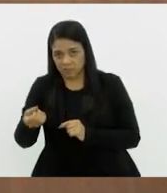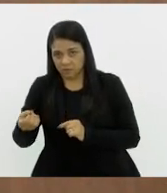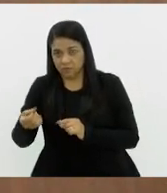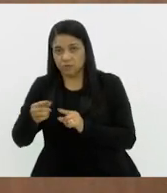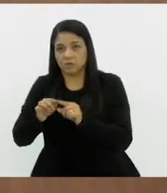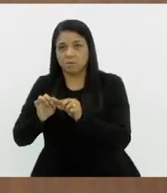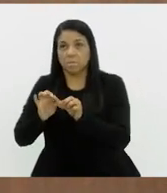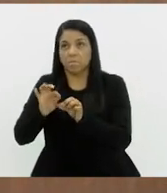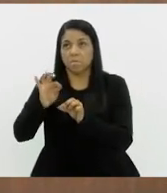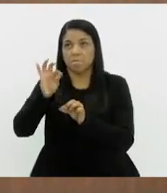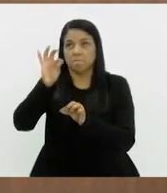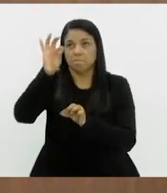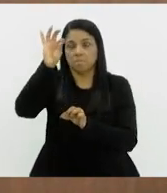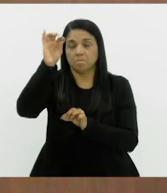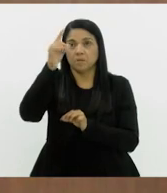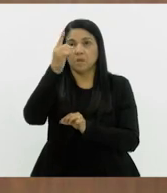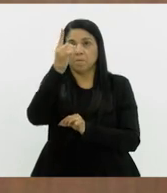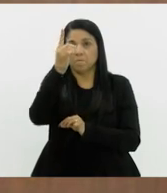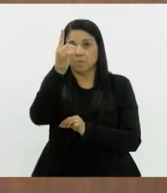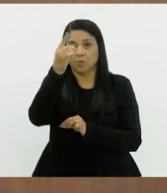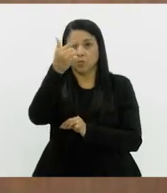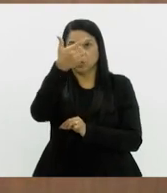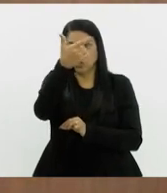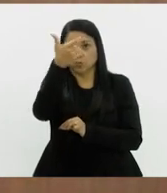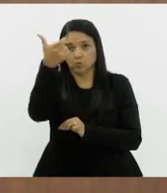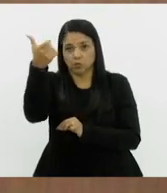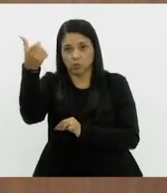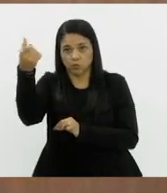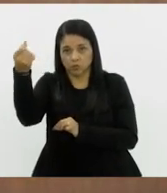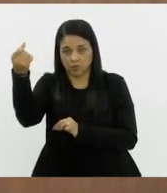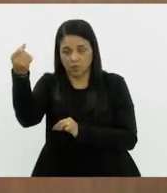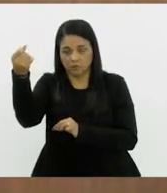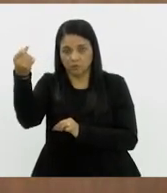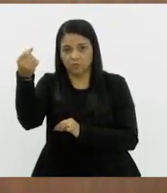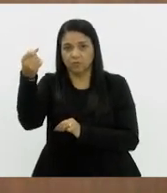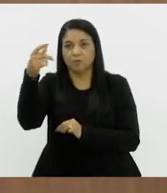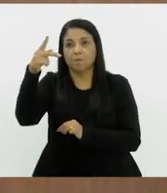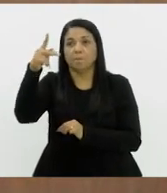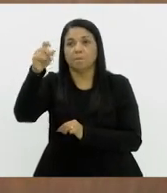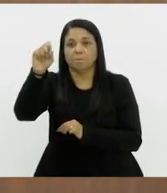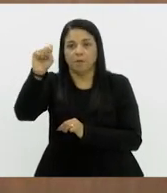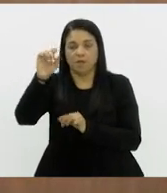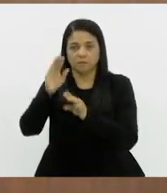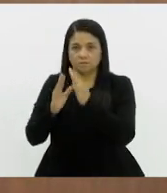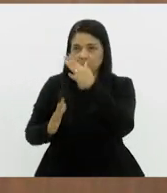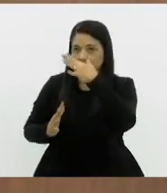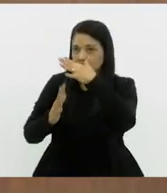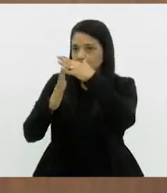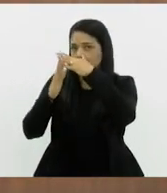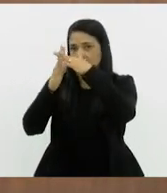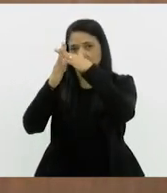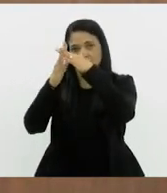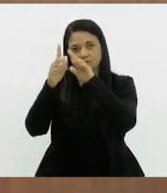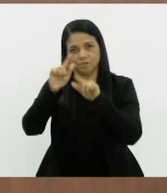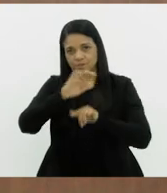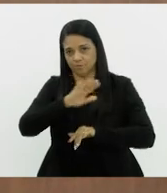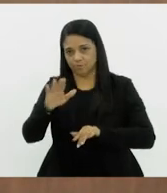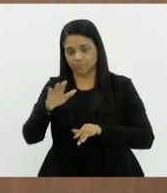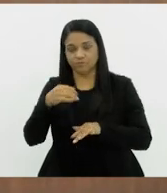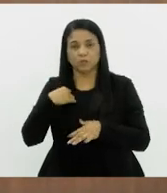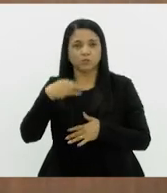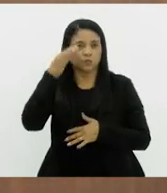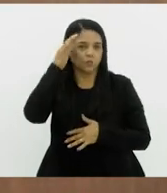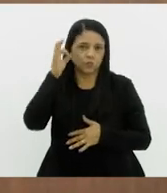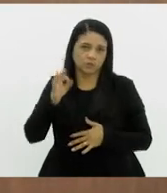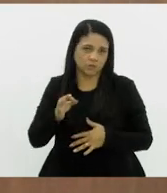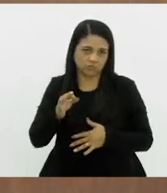máximo 2.200. É uma área que, notadamente, não há grande circulação de outros tipos de aeronave. No nosso modo de entender, não haveria